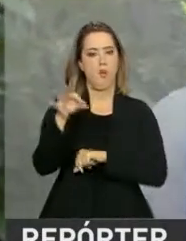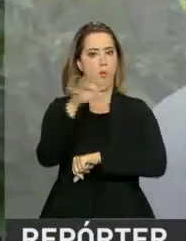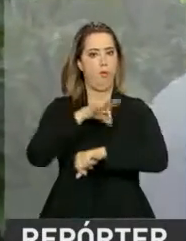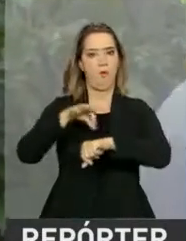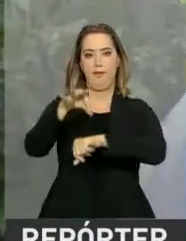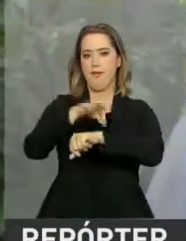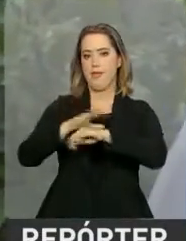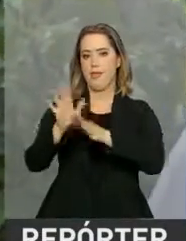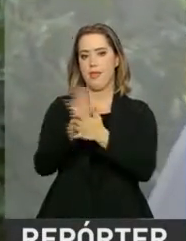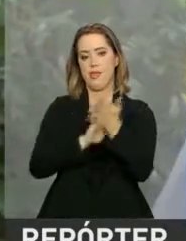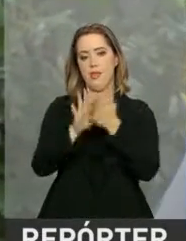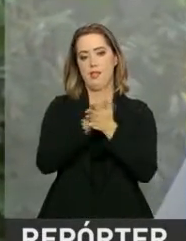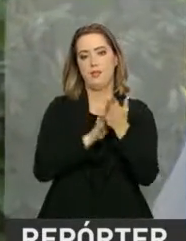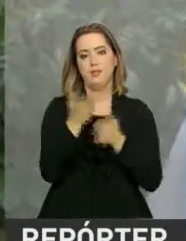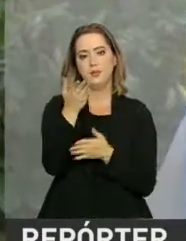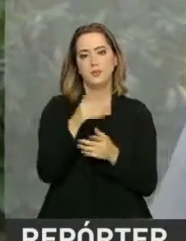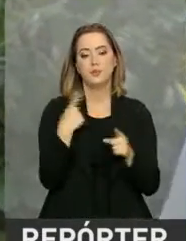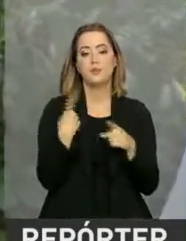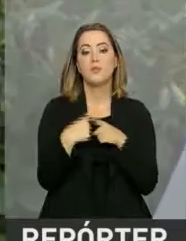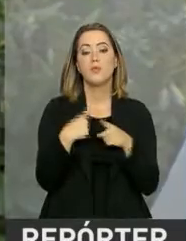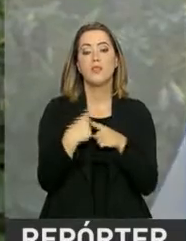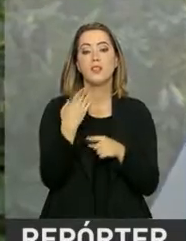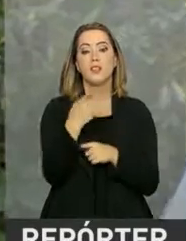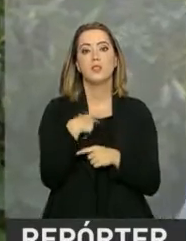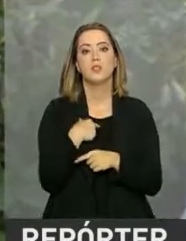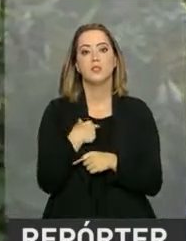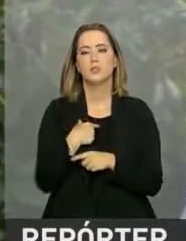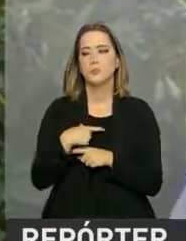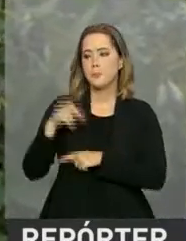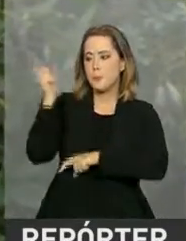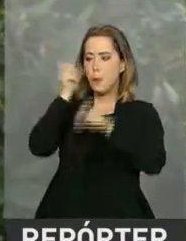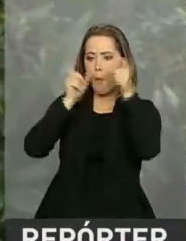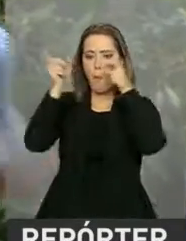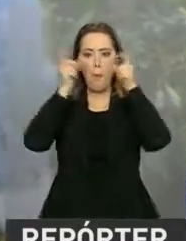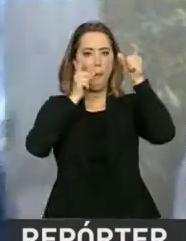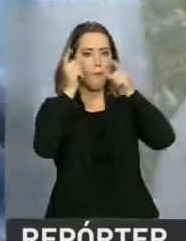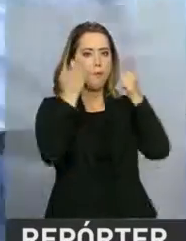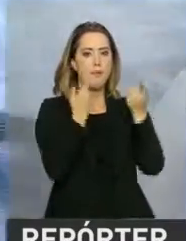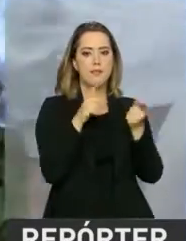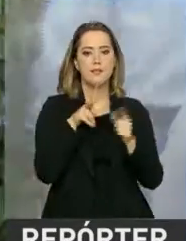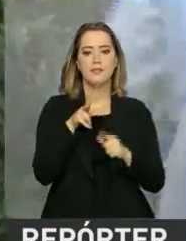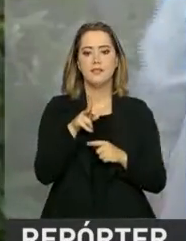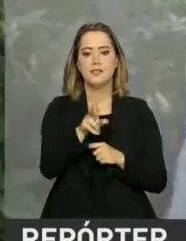Por quê? Porque eu fico observando.